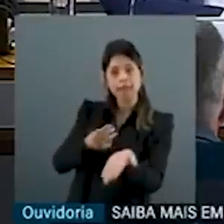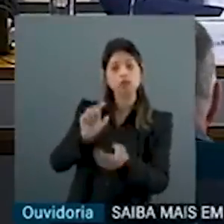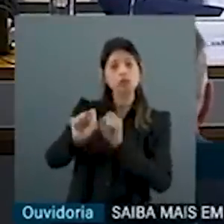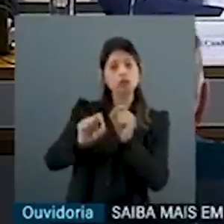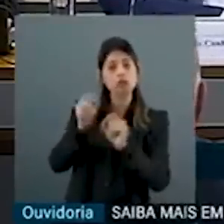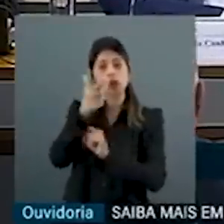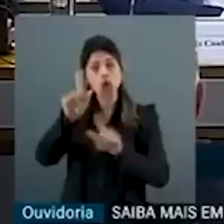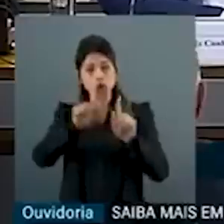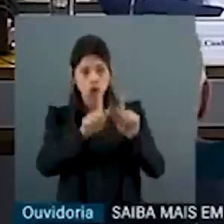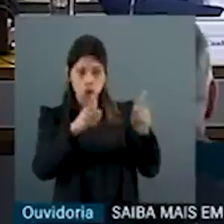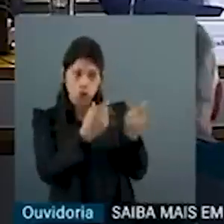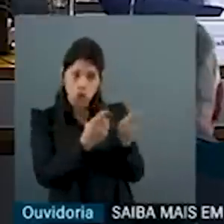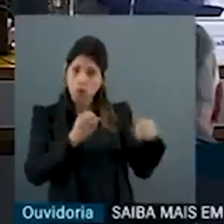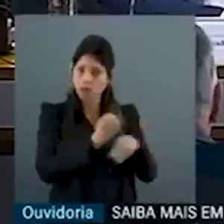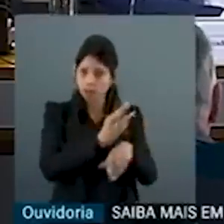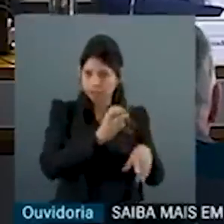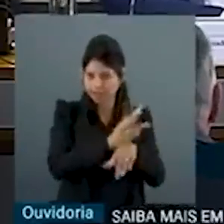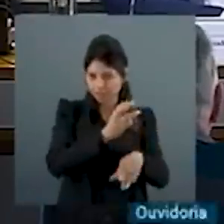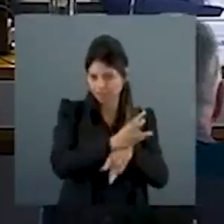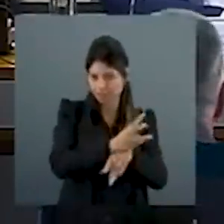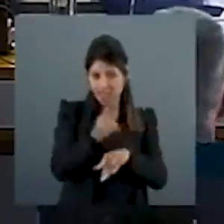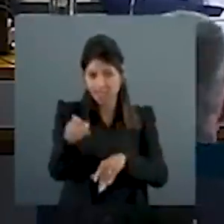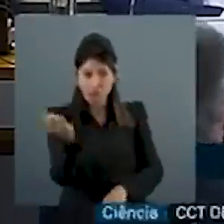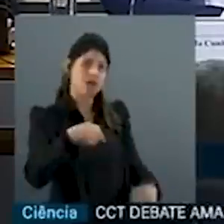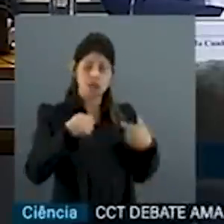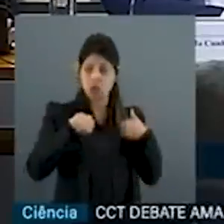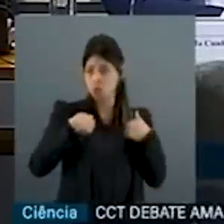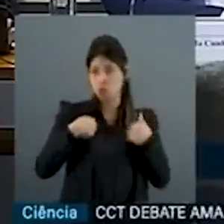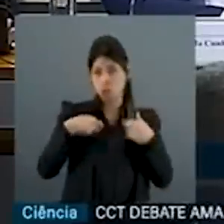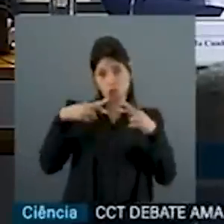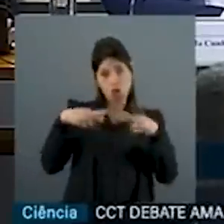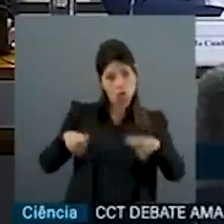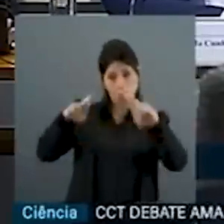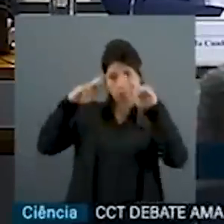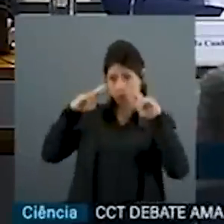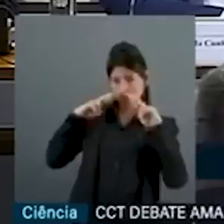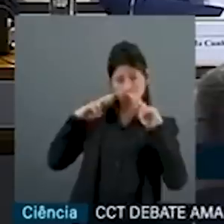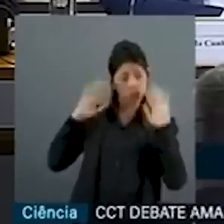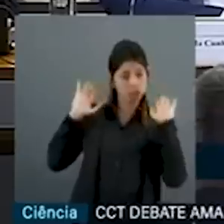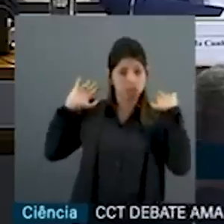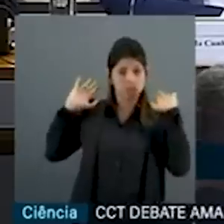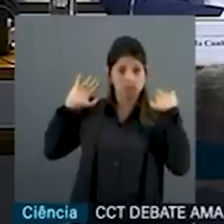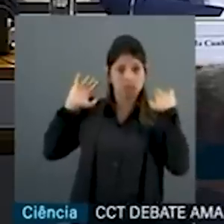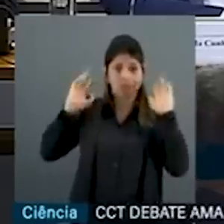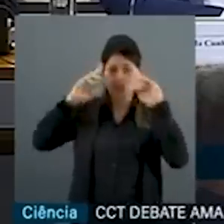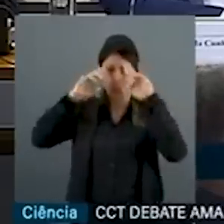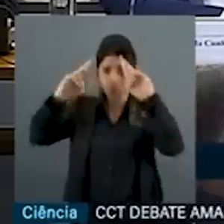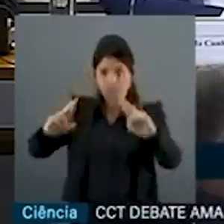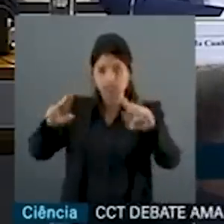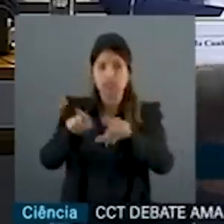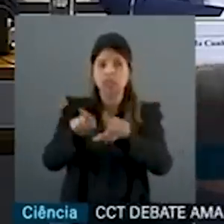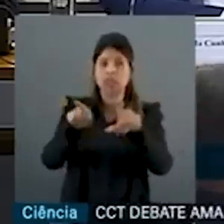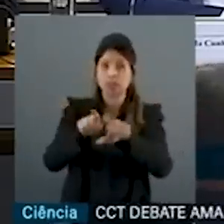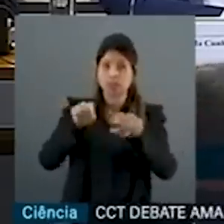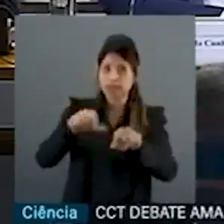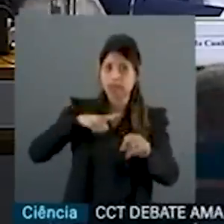grupos de WhatsApp. Ele determinou que fosse feito, obedeci a ordem. Nós temos o artigo 9A